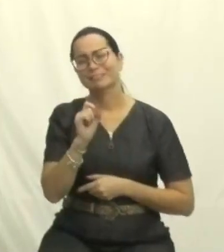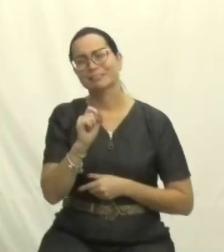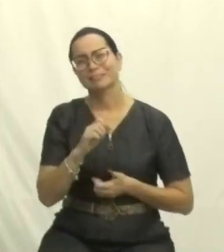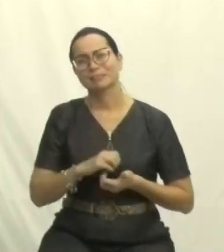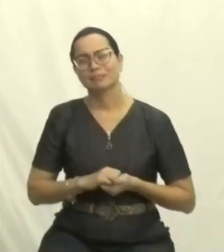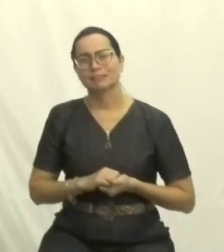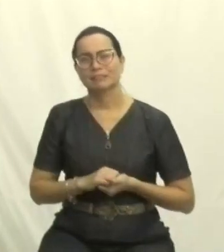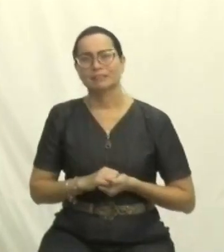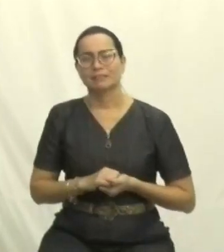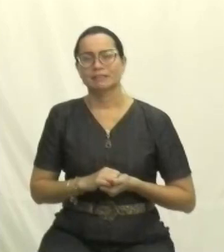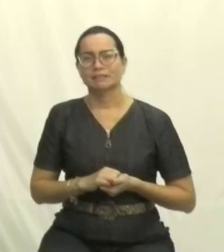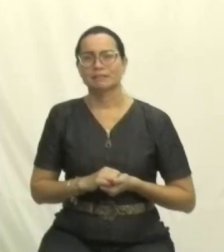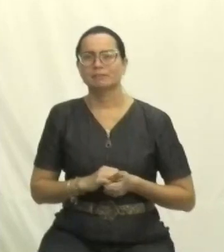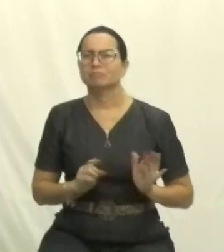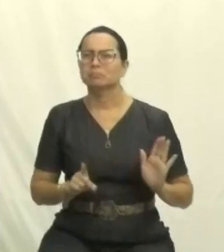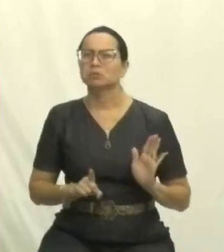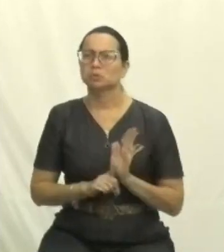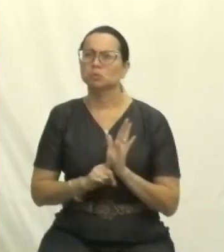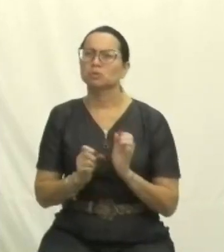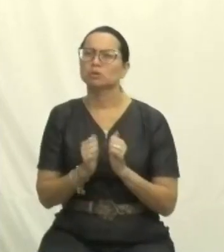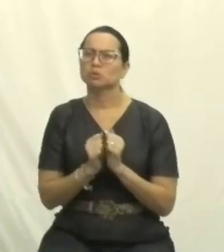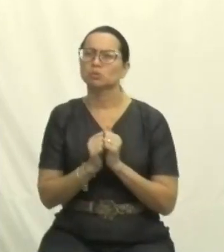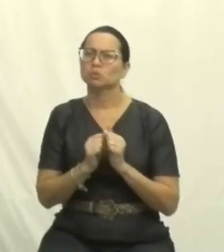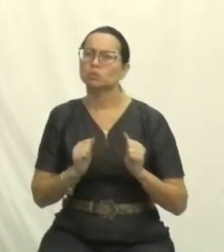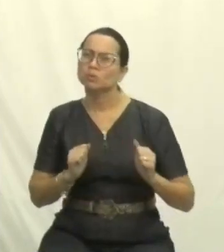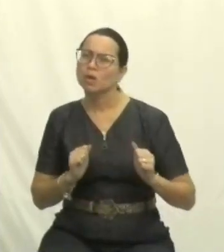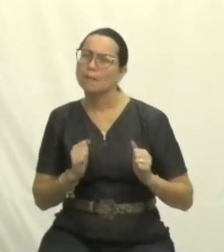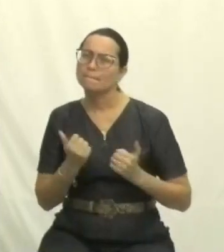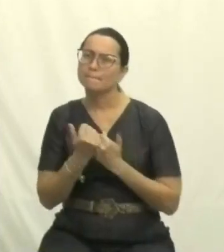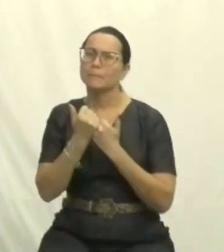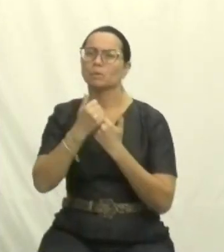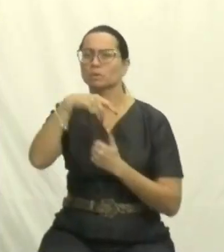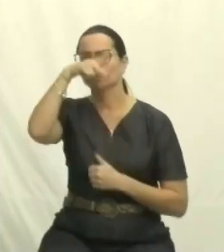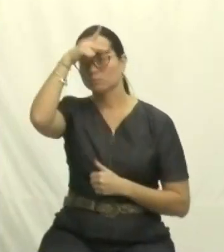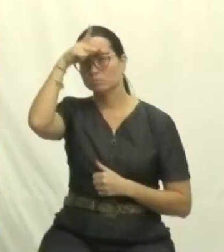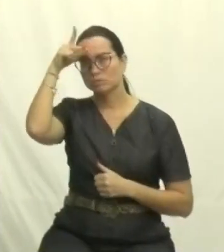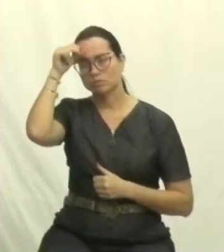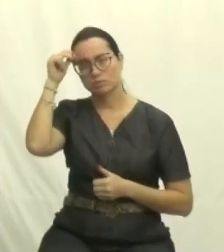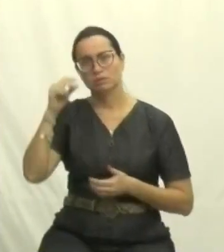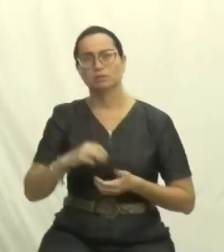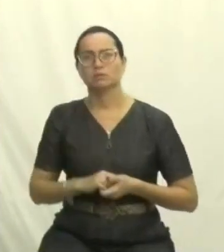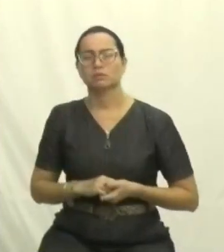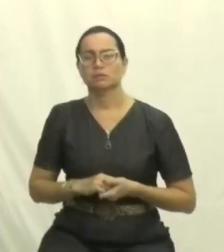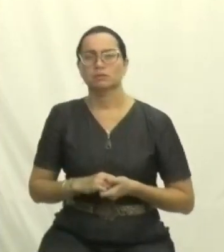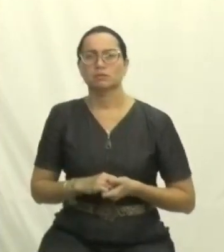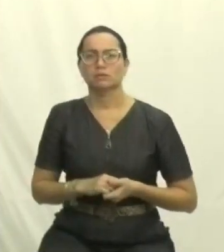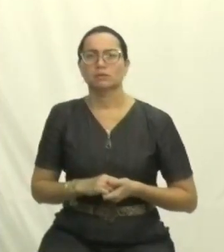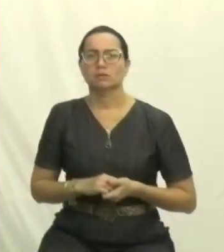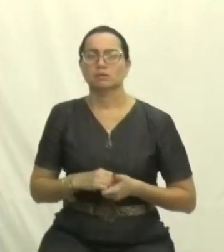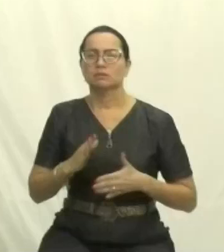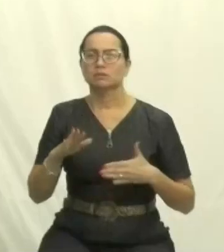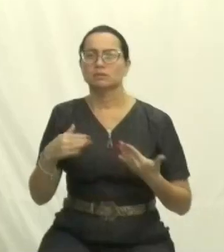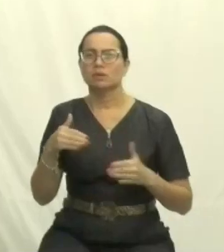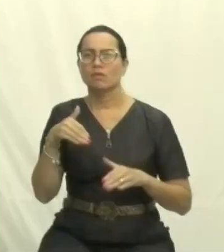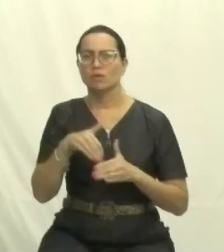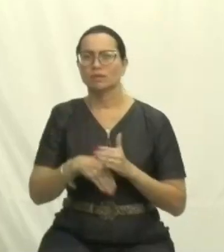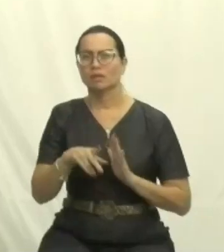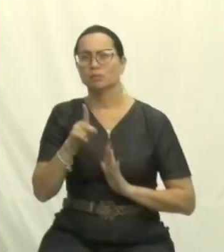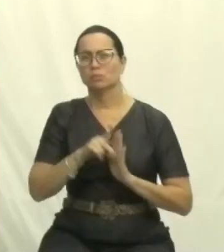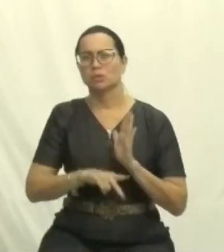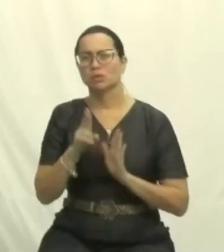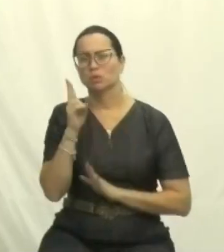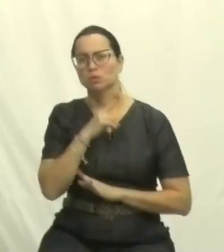muito colaborativa com o Executivo. Nós, vereadores, nas nossas ações, temos votado projetos urgentes, emergentes, fazendo